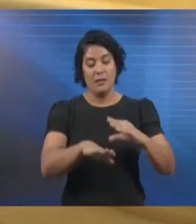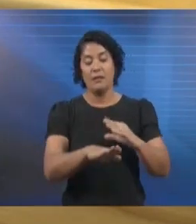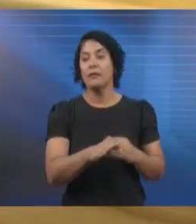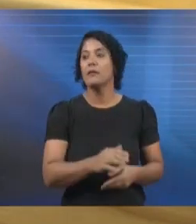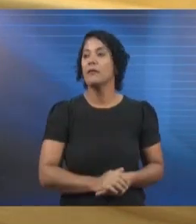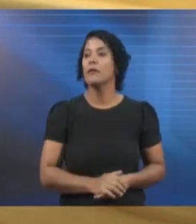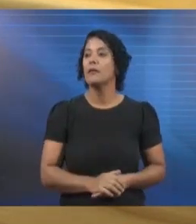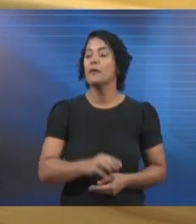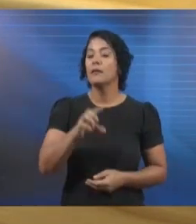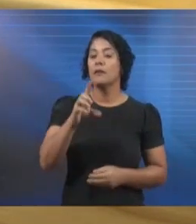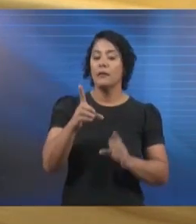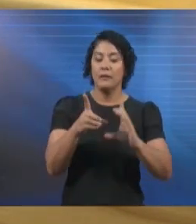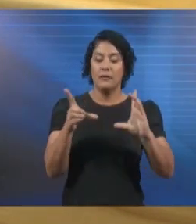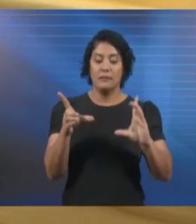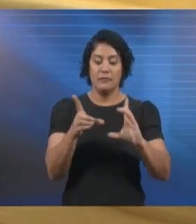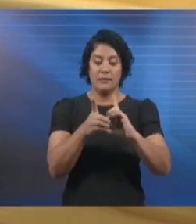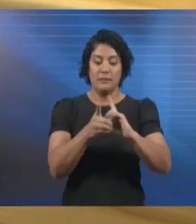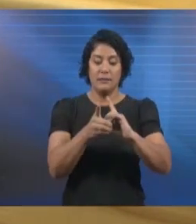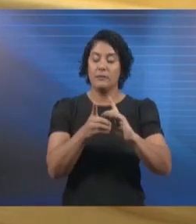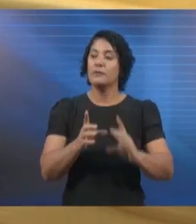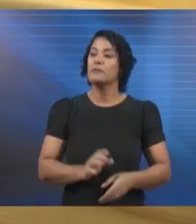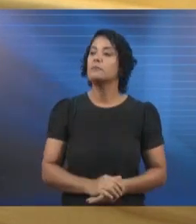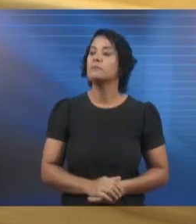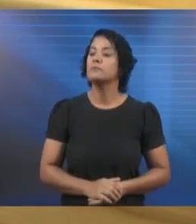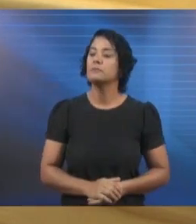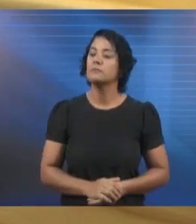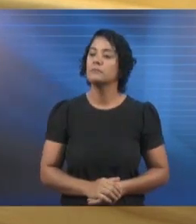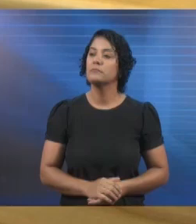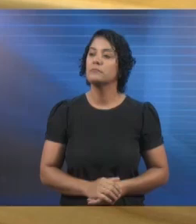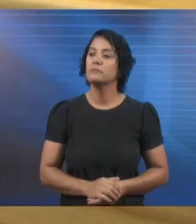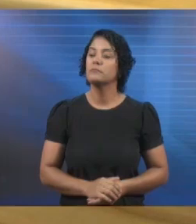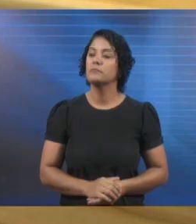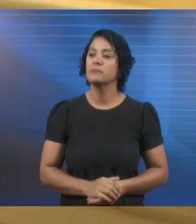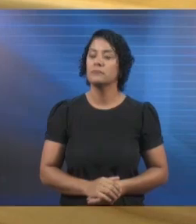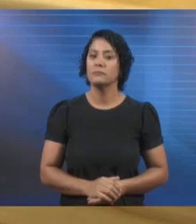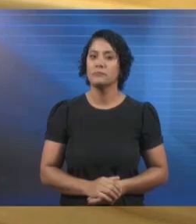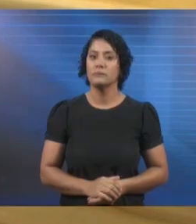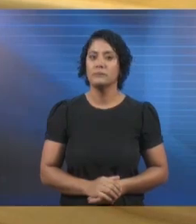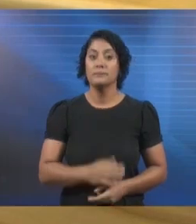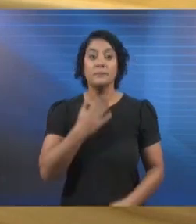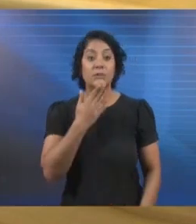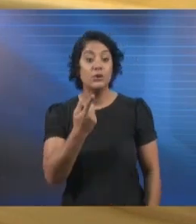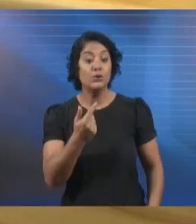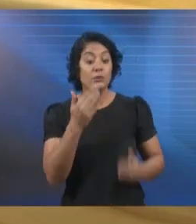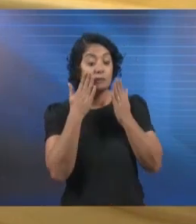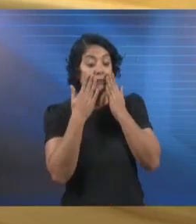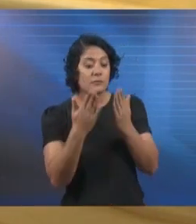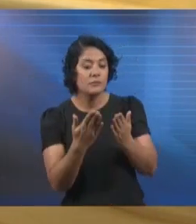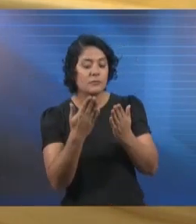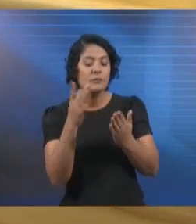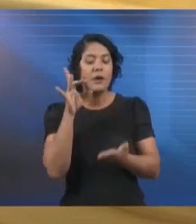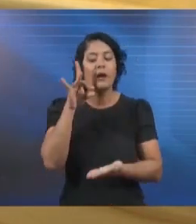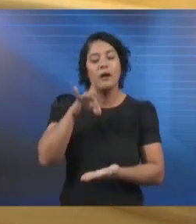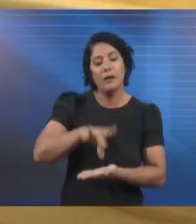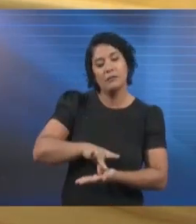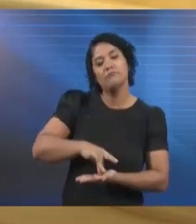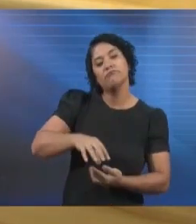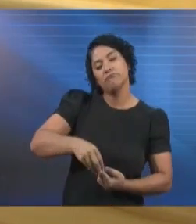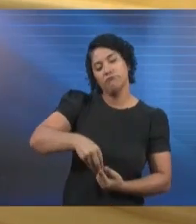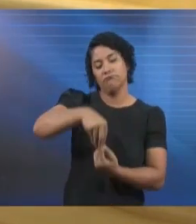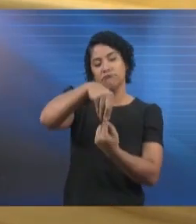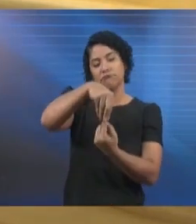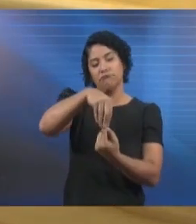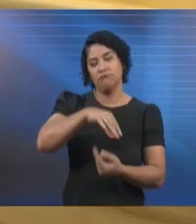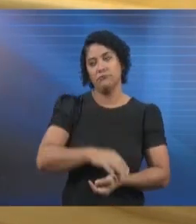ao Detran eh solicitando um atendimento realmente prioritário